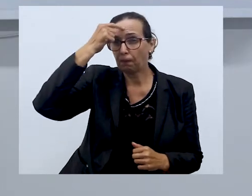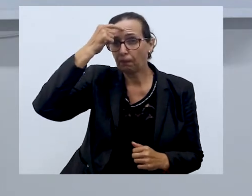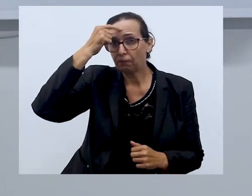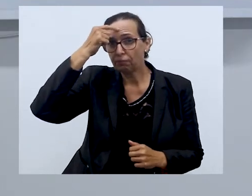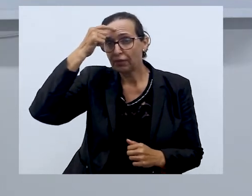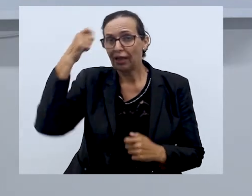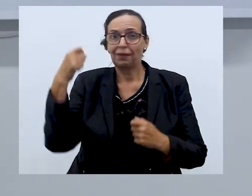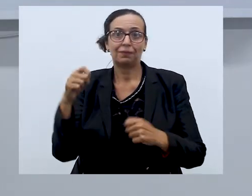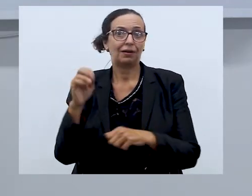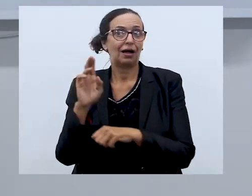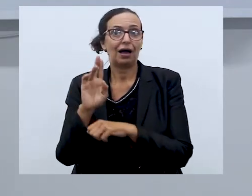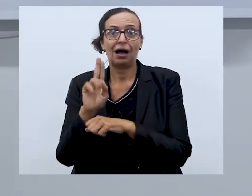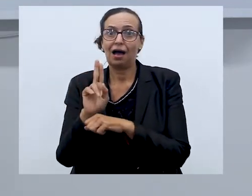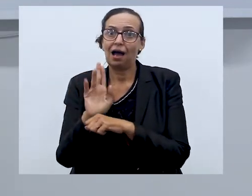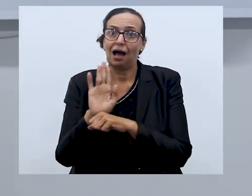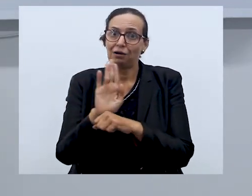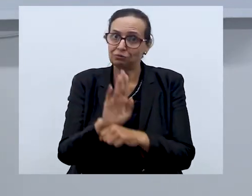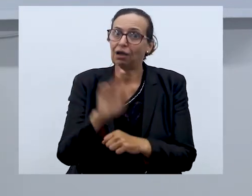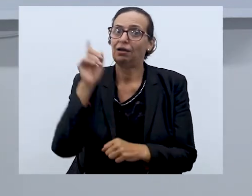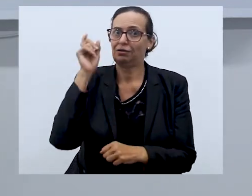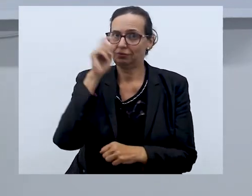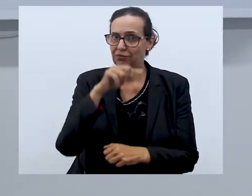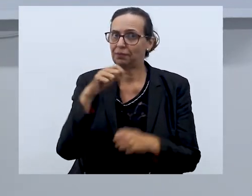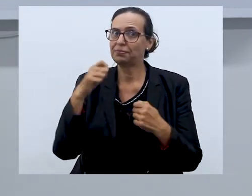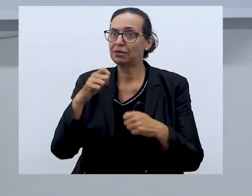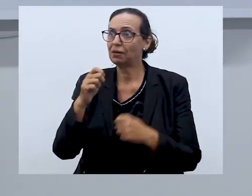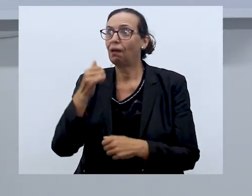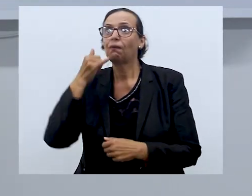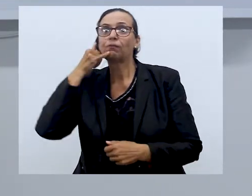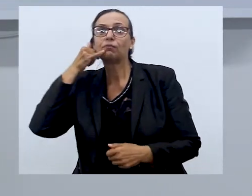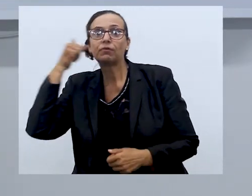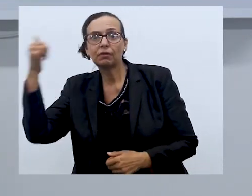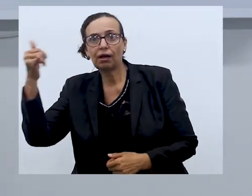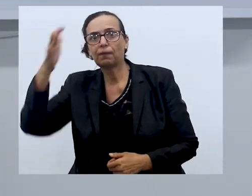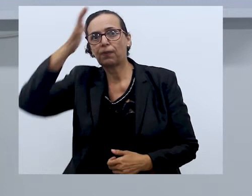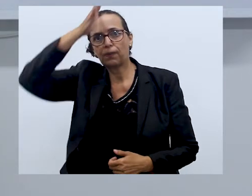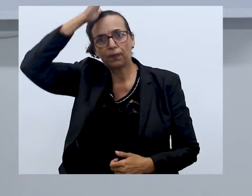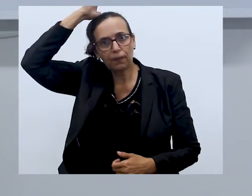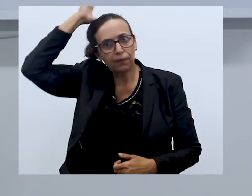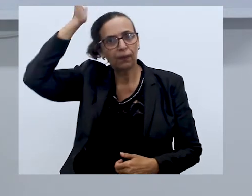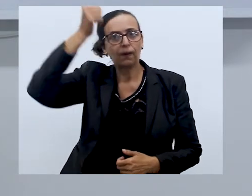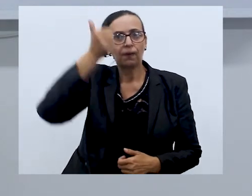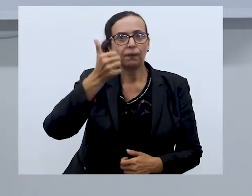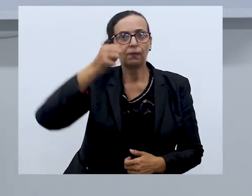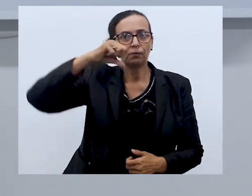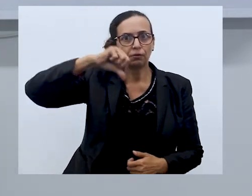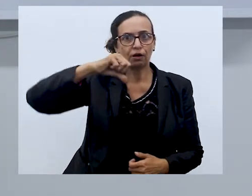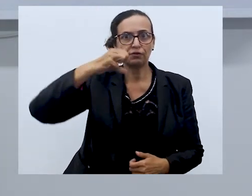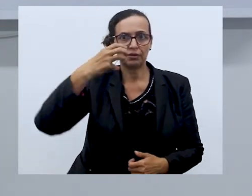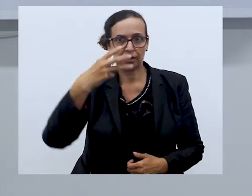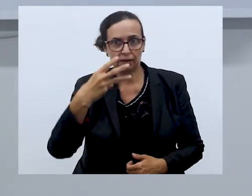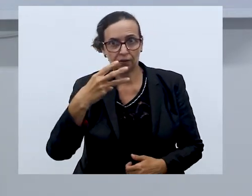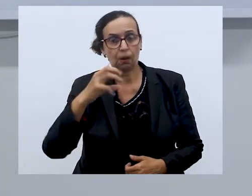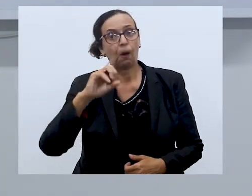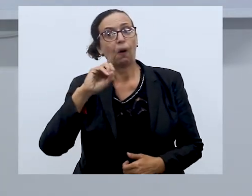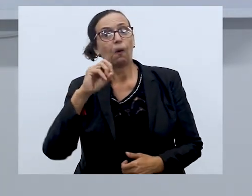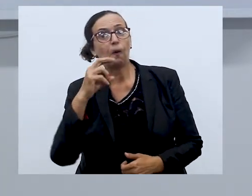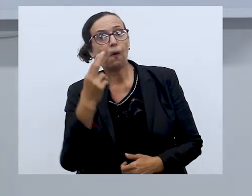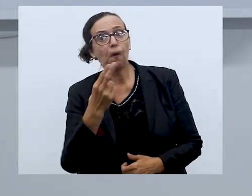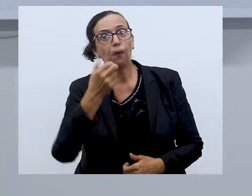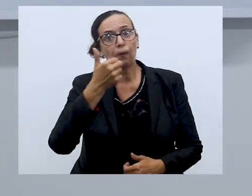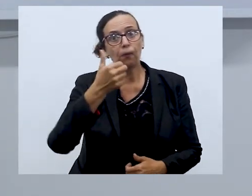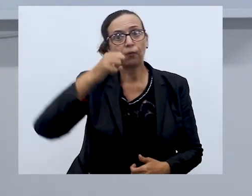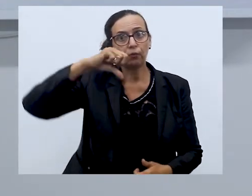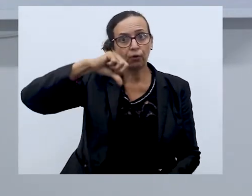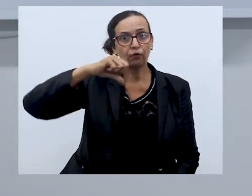SAMU através do número 192 ou através do número 193, que é do Corpo de Bombeiros. Depois, coloque